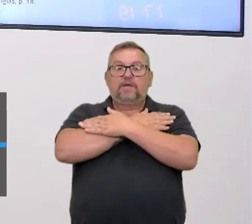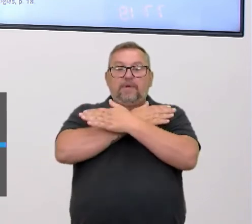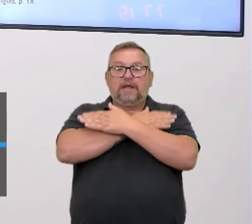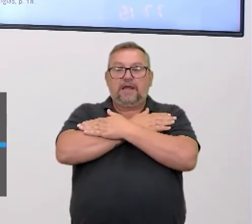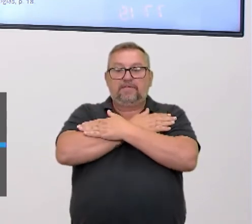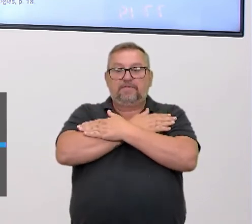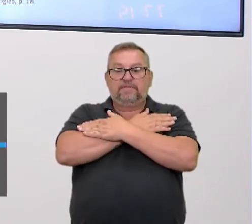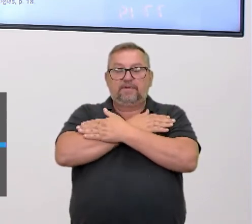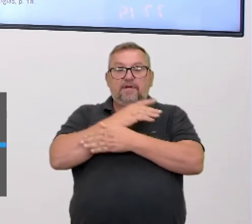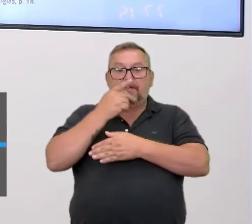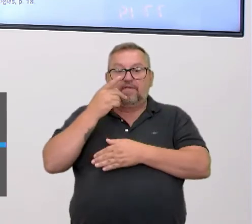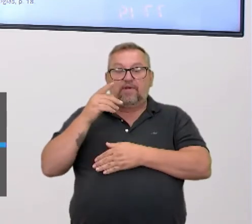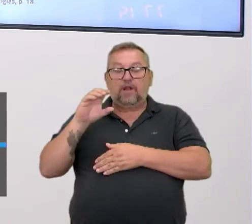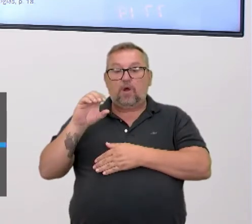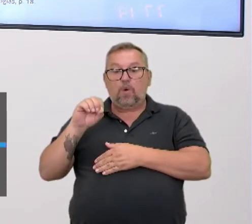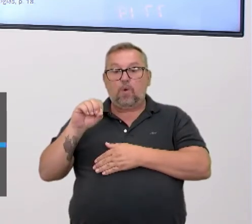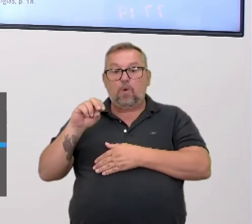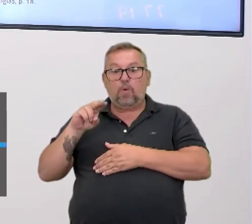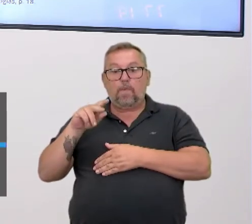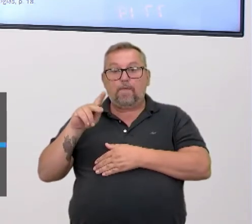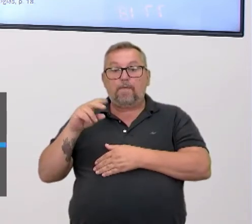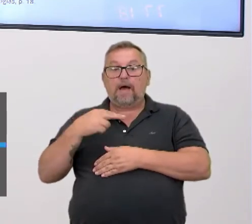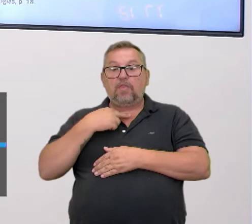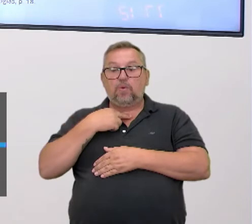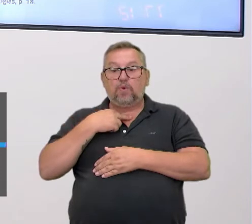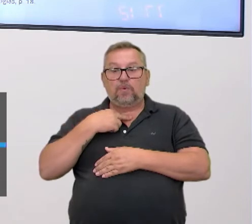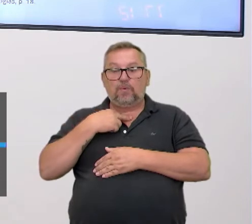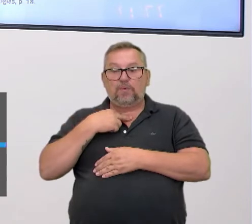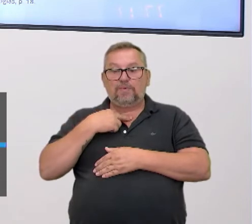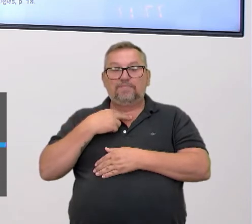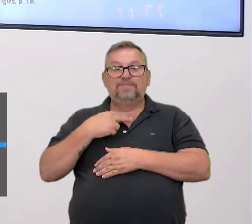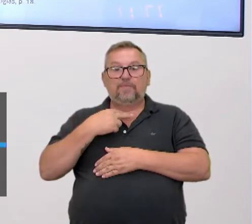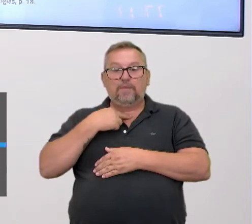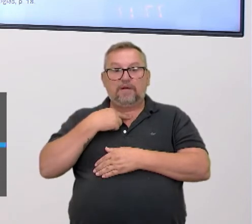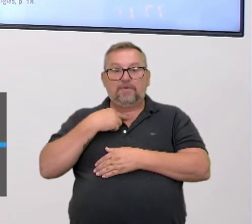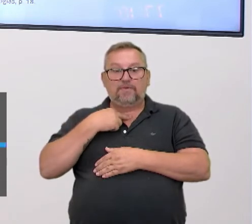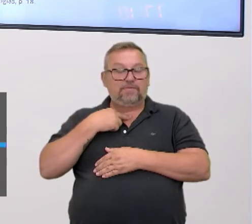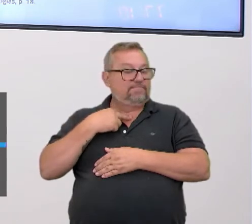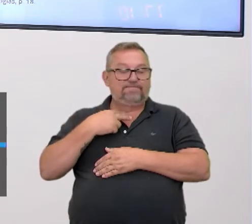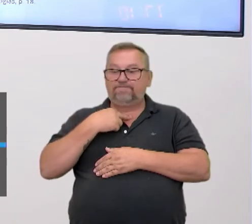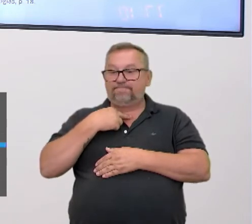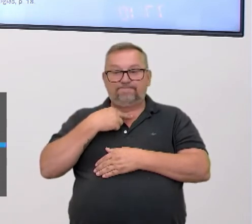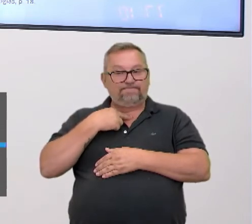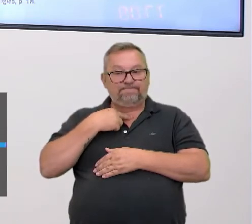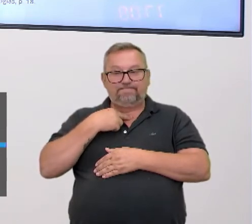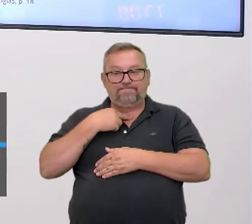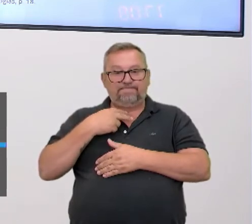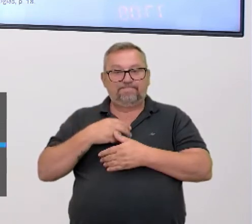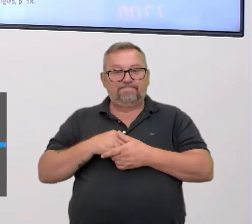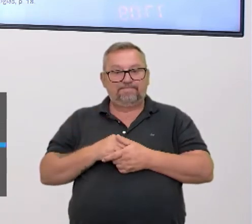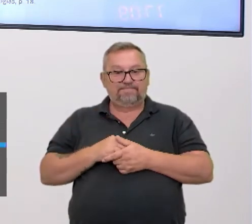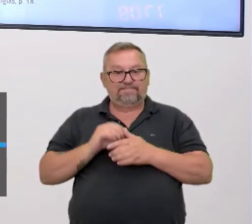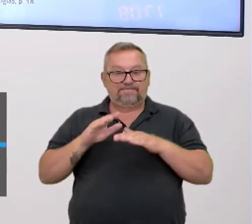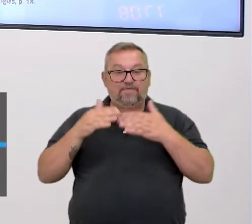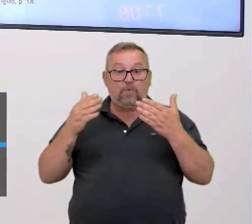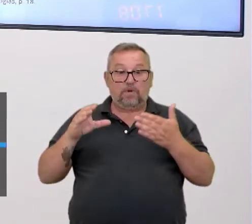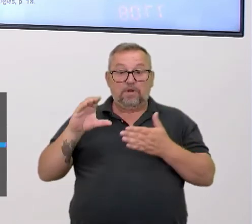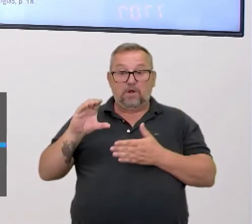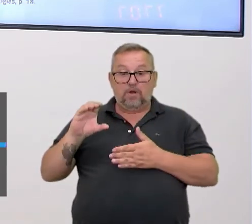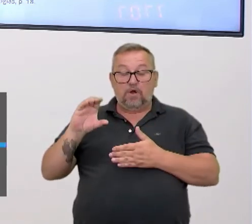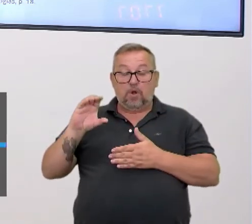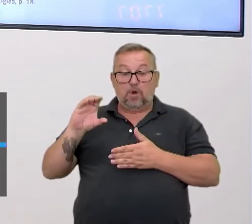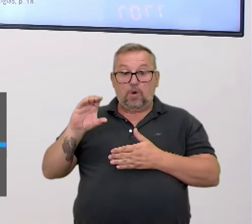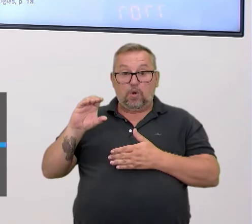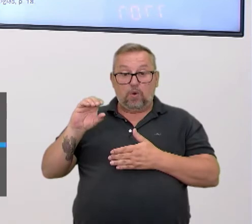está empregada, a pessoa está desempregada. Então, eles usam o termo ocupação e desocupação. Então, quando a pessoa está ocupada,